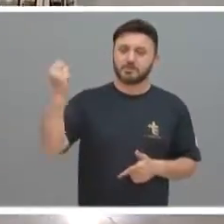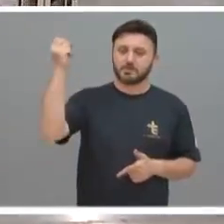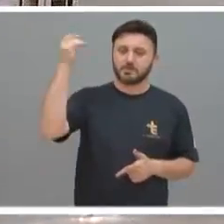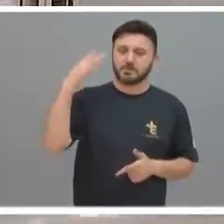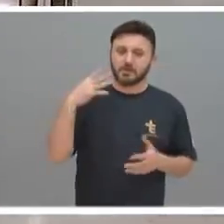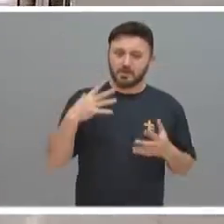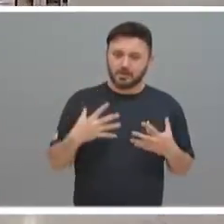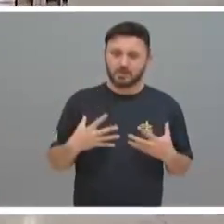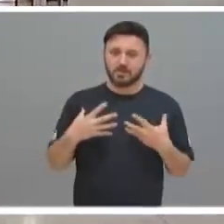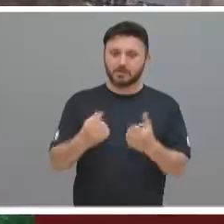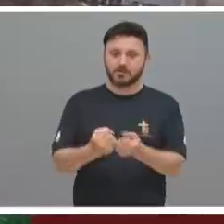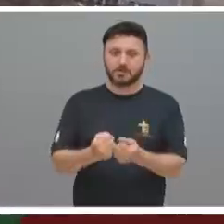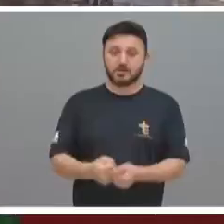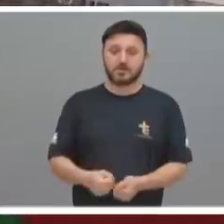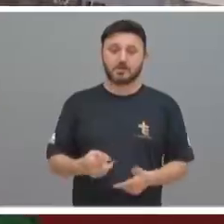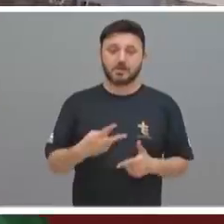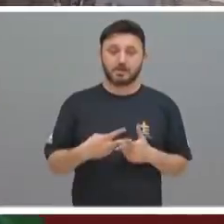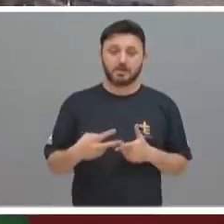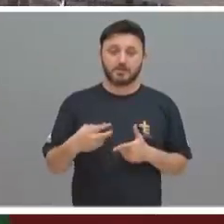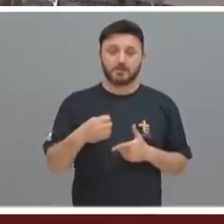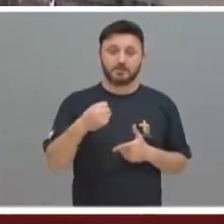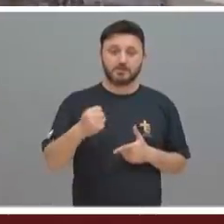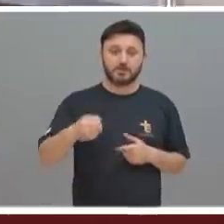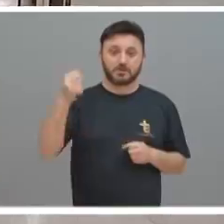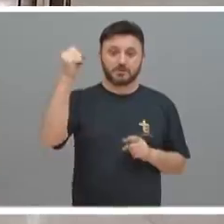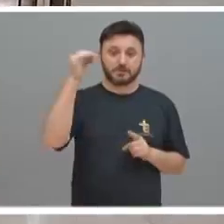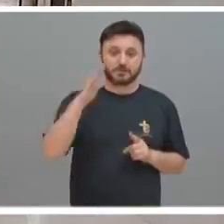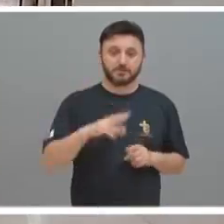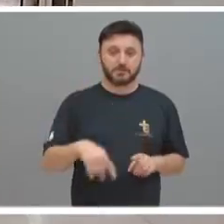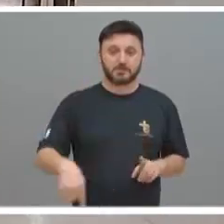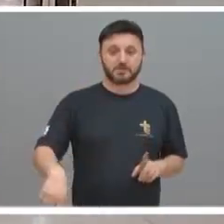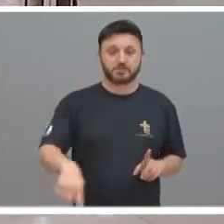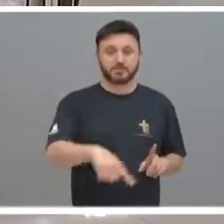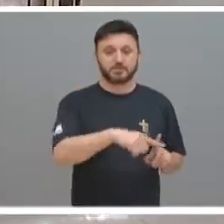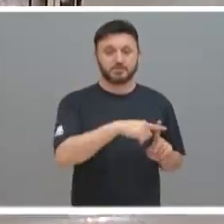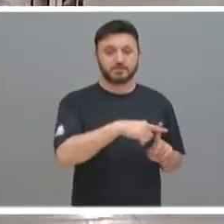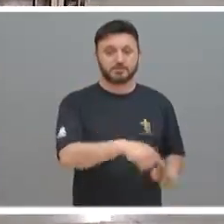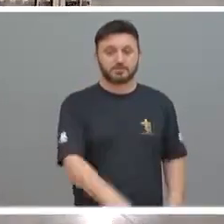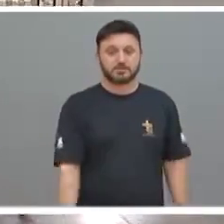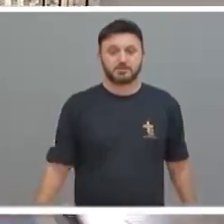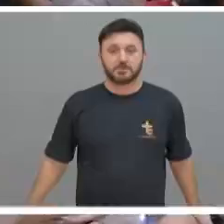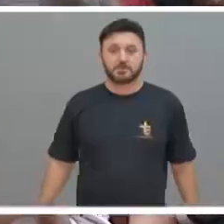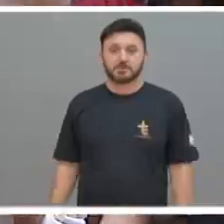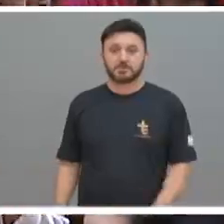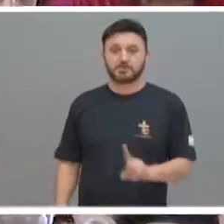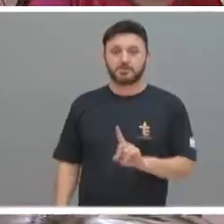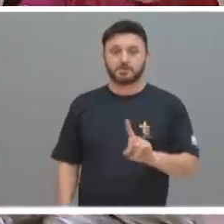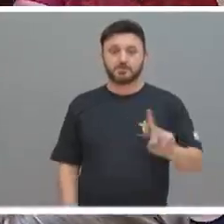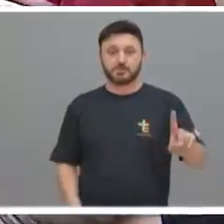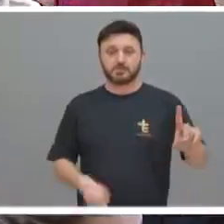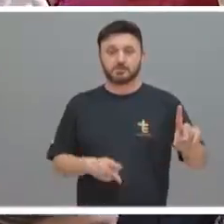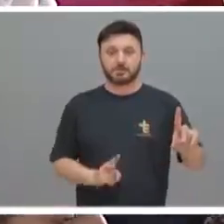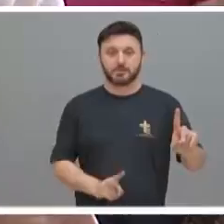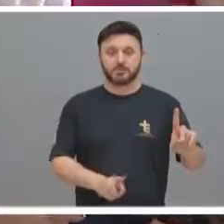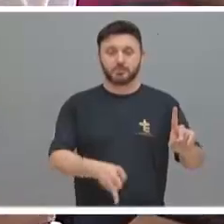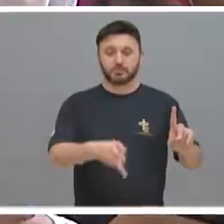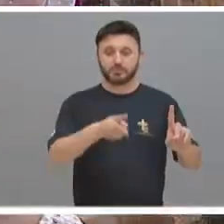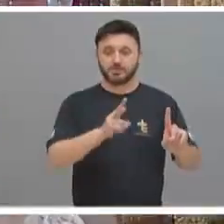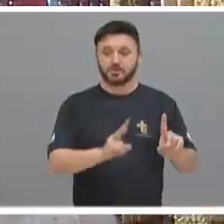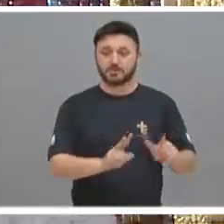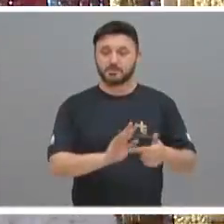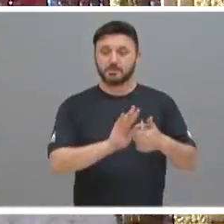vitória em minha vida agora, Deus, e a vitória passa pela cruz. Deus sempre mostra